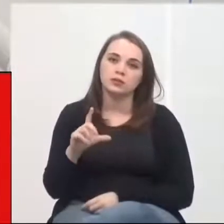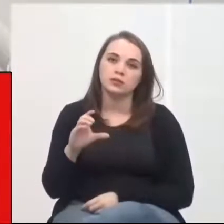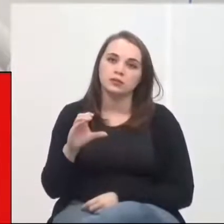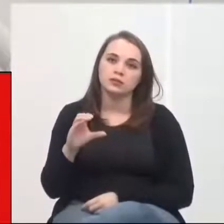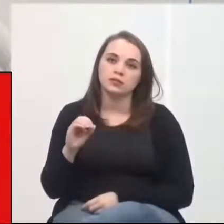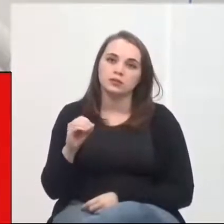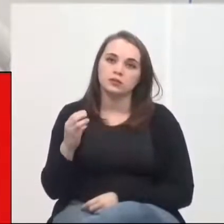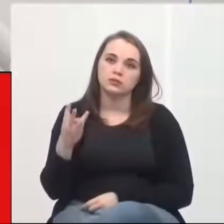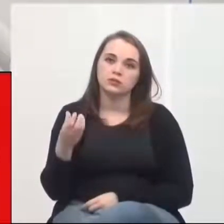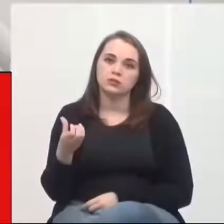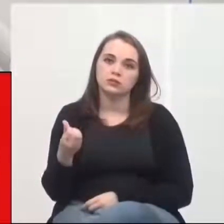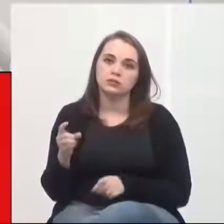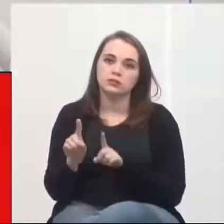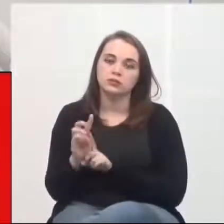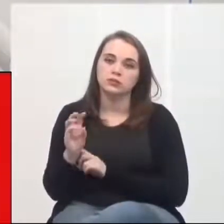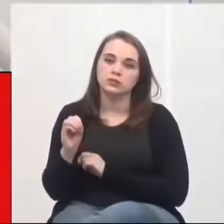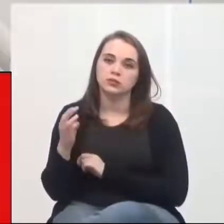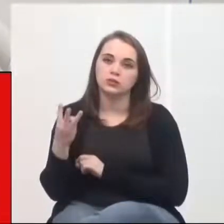03721,